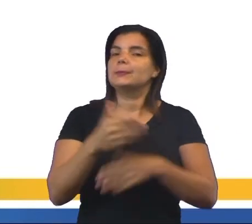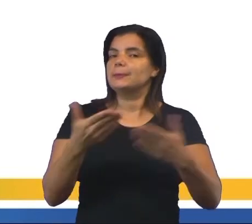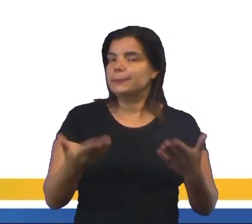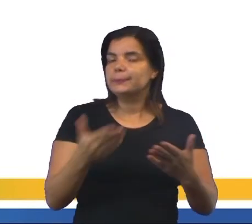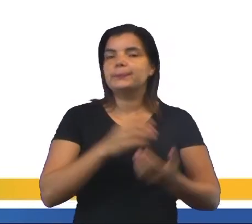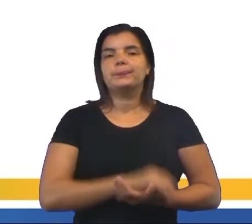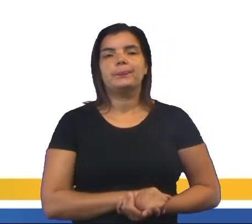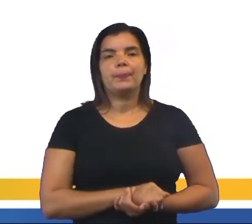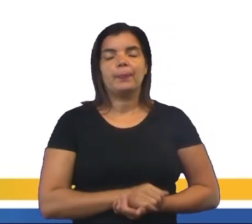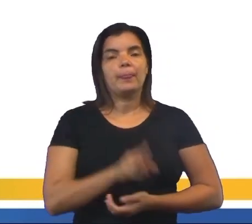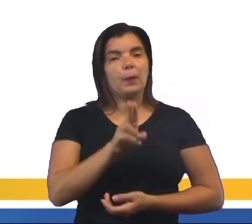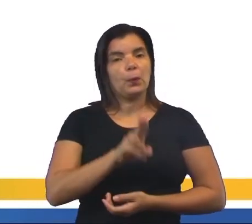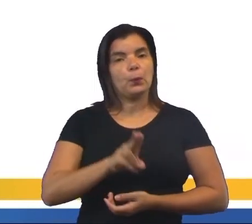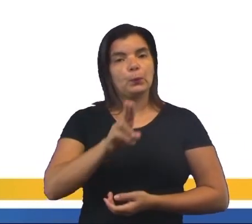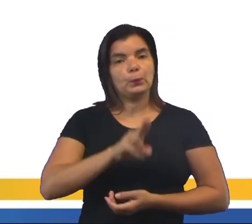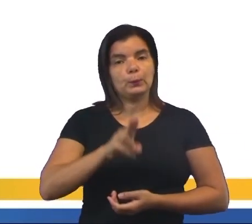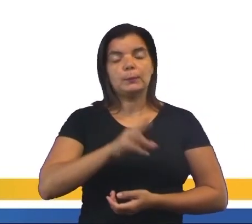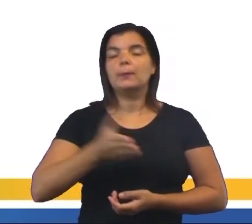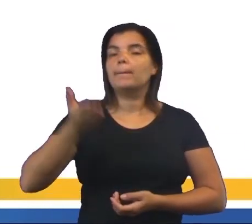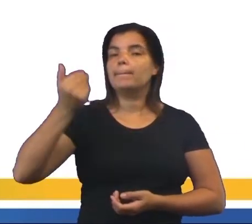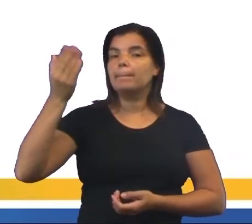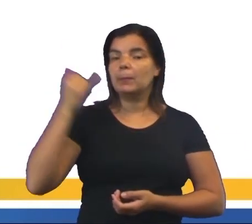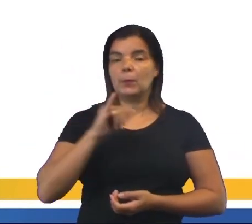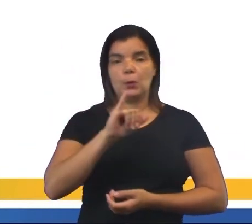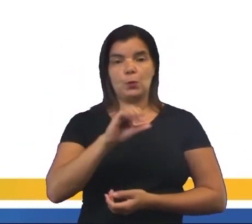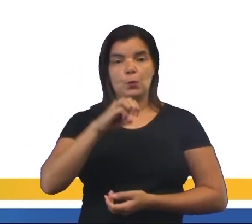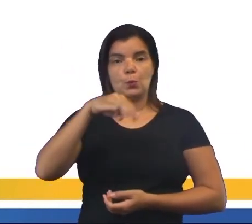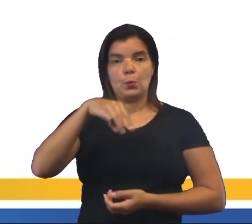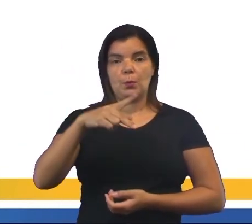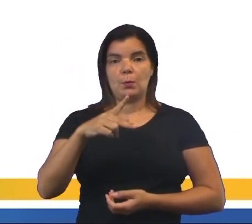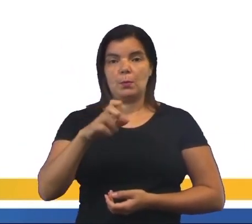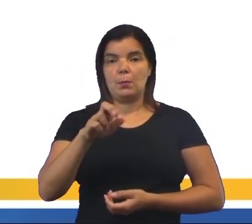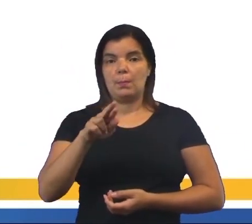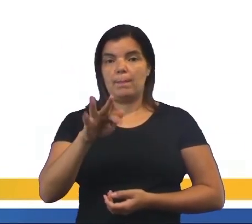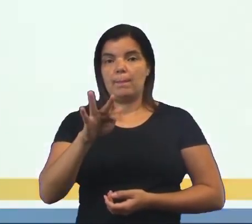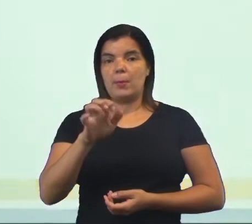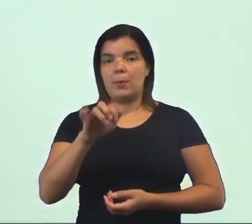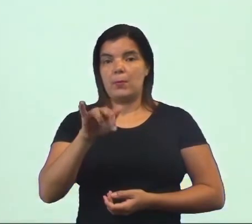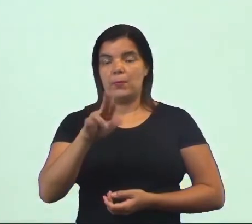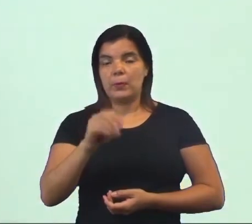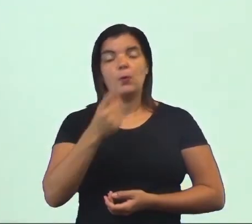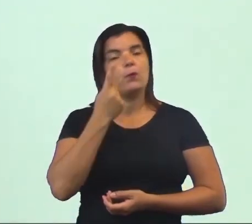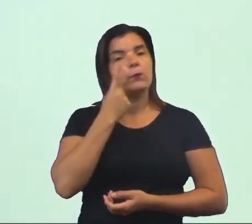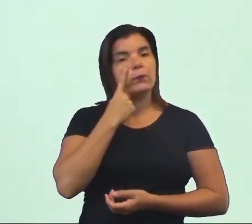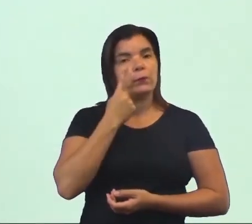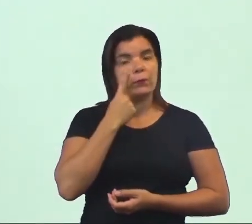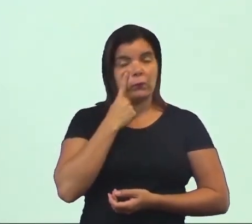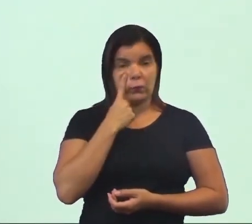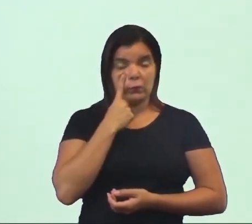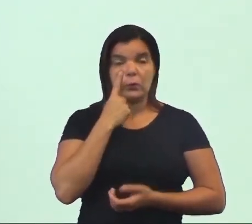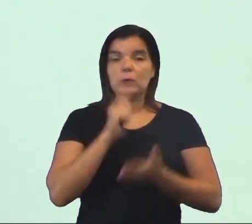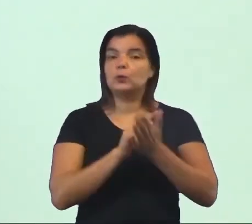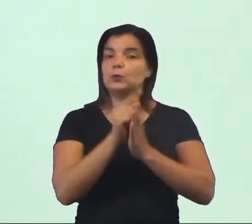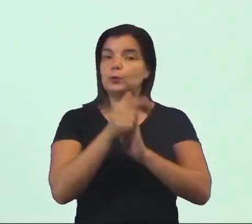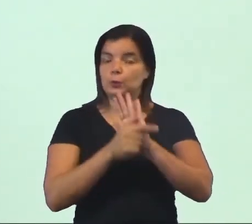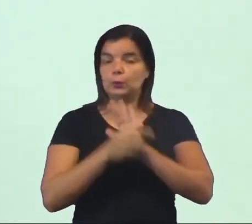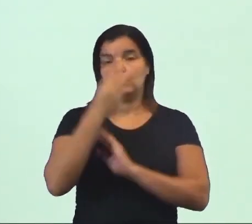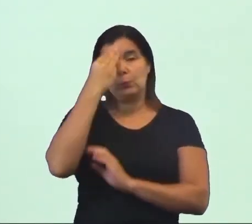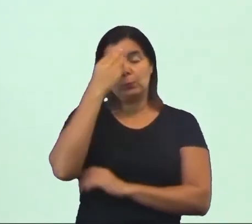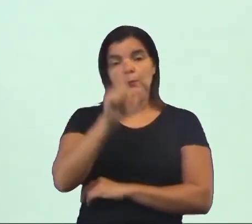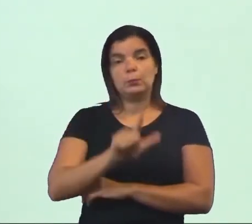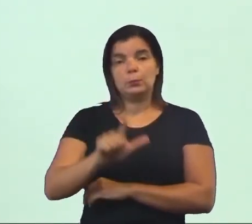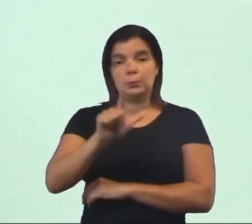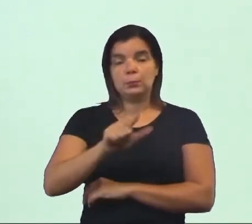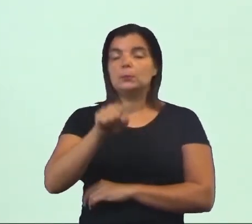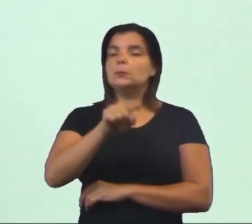Logo, usamos o pretérito imperfeito. Tá? Então, observem no gênero memórias literárias, quando